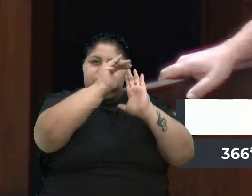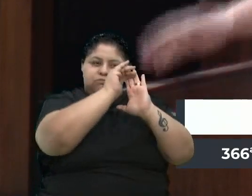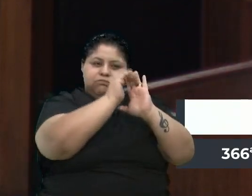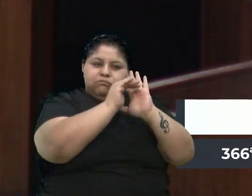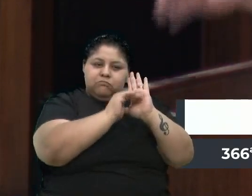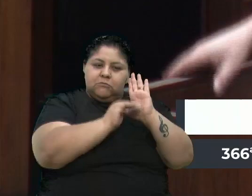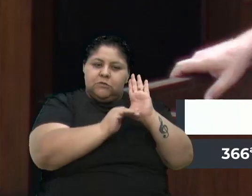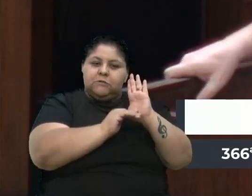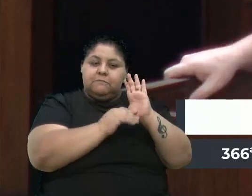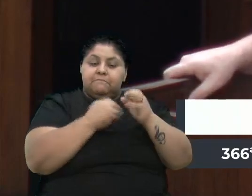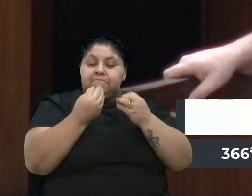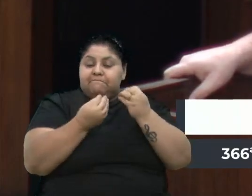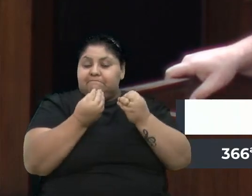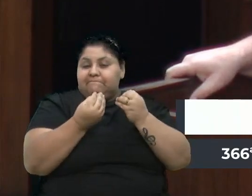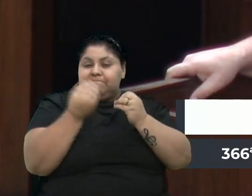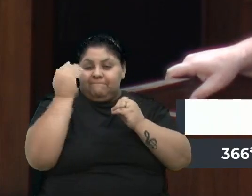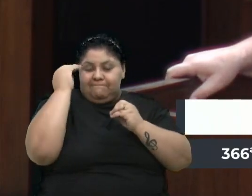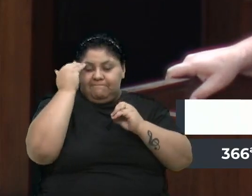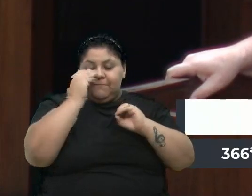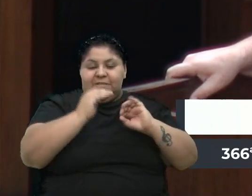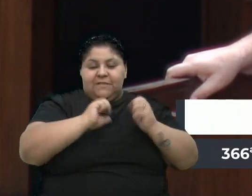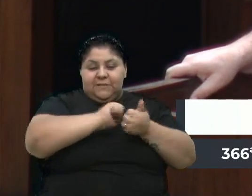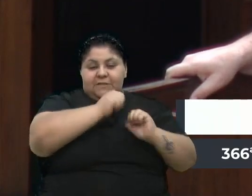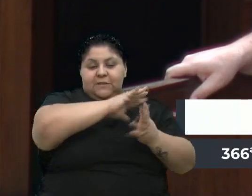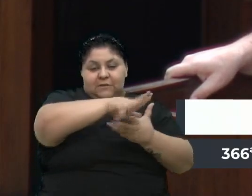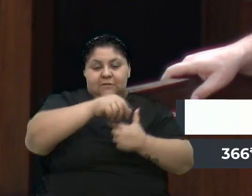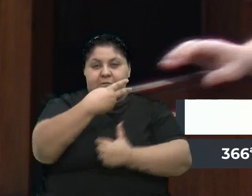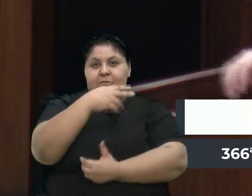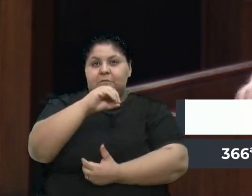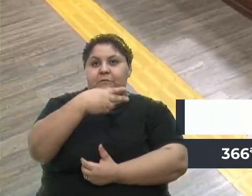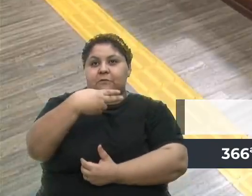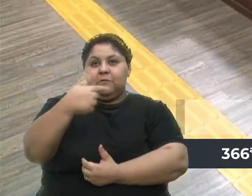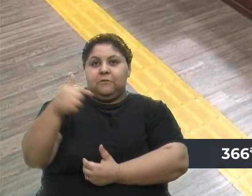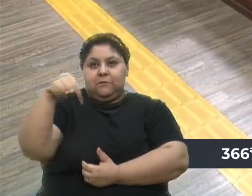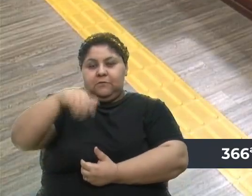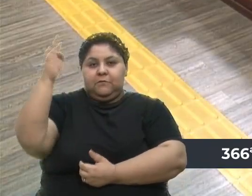da, quem sabe, Copa do Mundo de 2027 aqui no Brasil. Obrigado, senhor presidente. Obrigado.